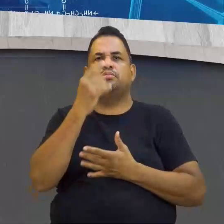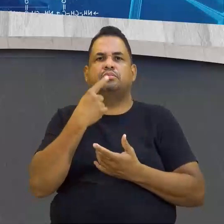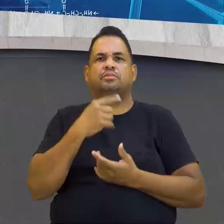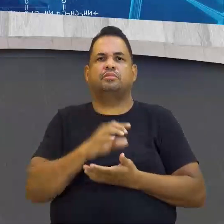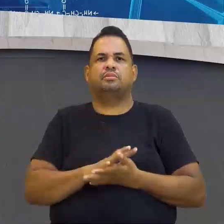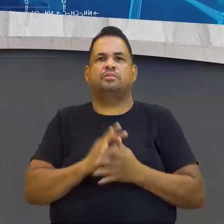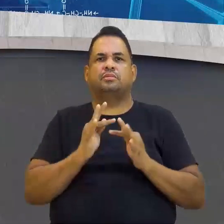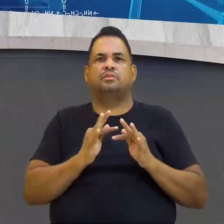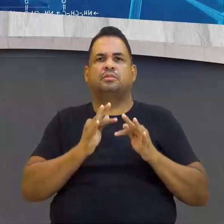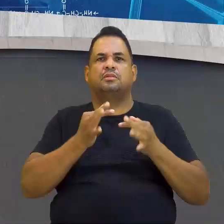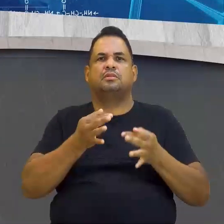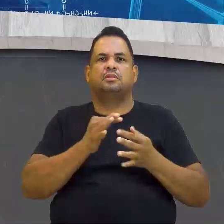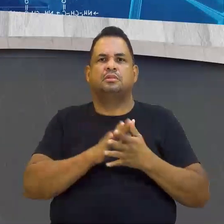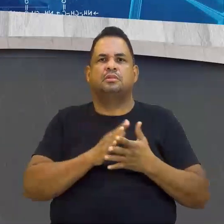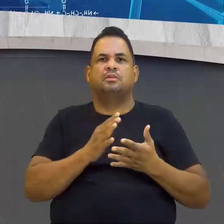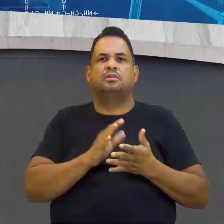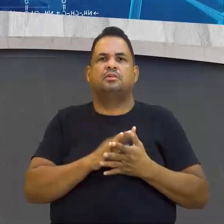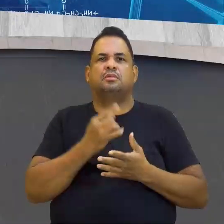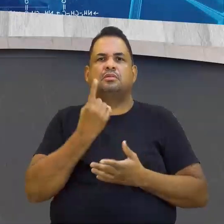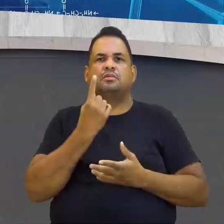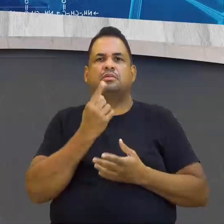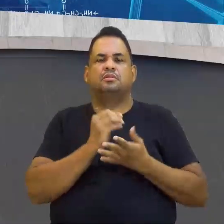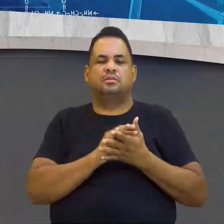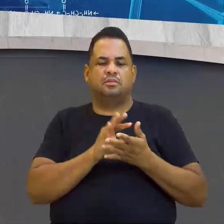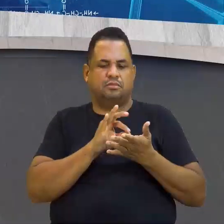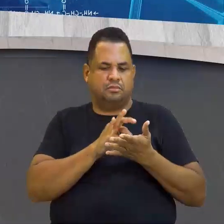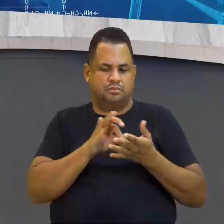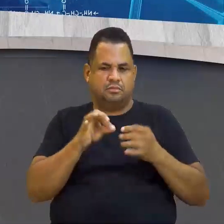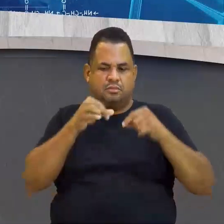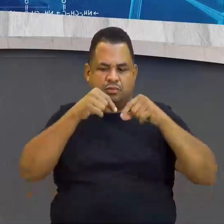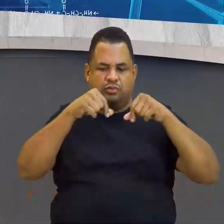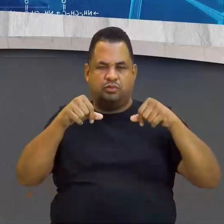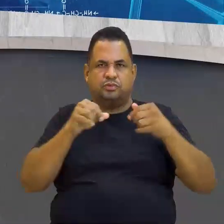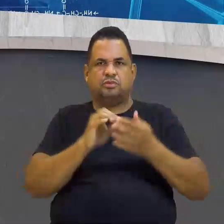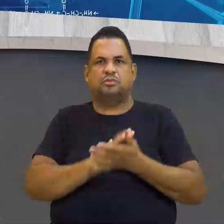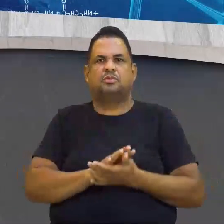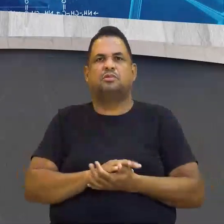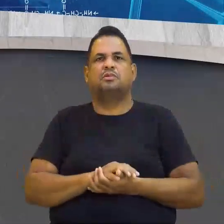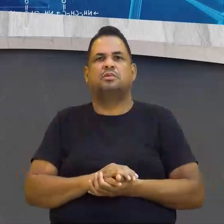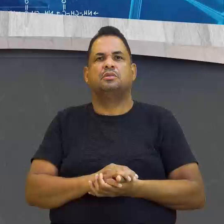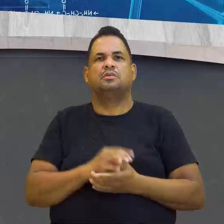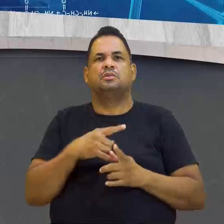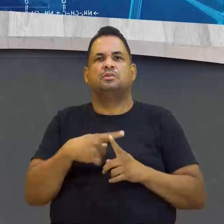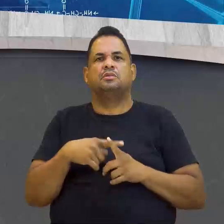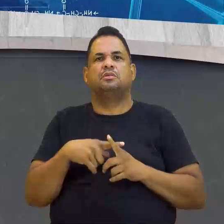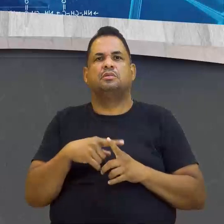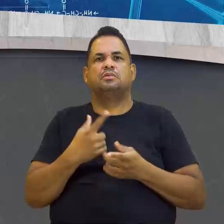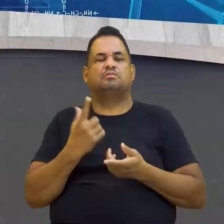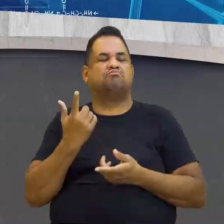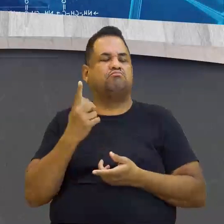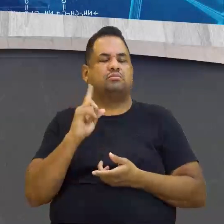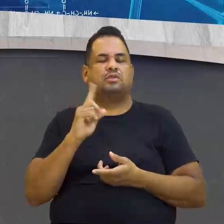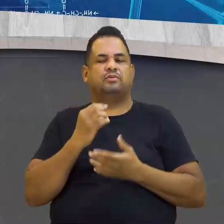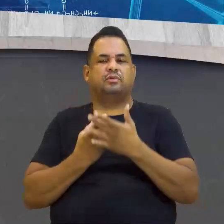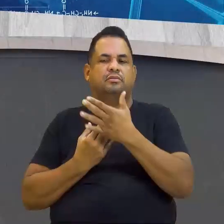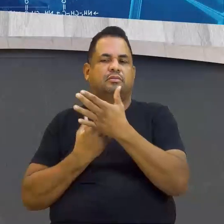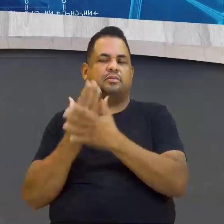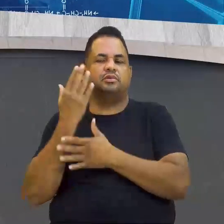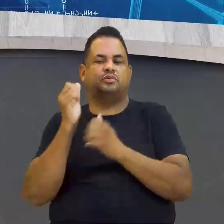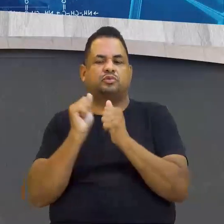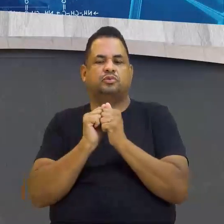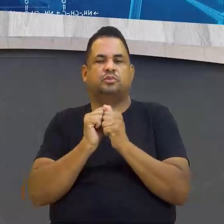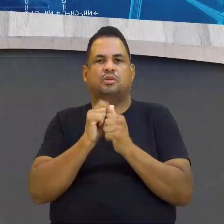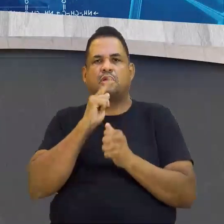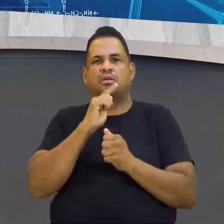que no final, no copo, vai ficar um resíduo branco, que é justamente o sal, porque ele não vai evaporar com a água.